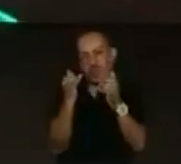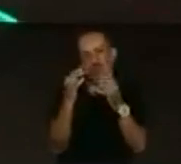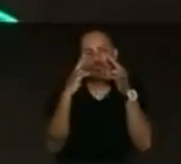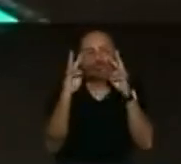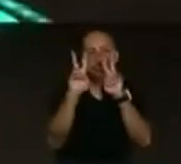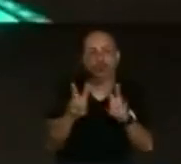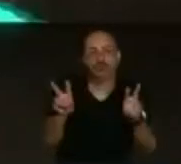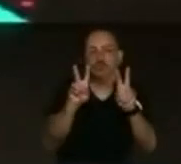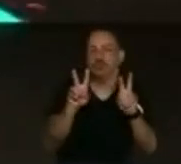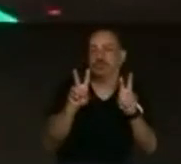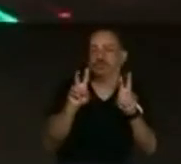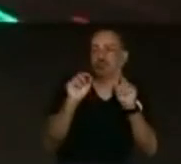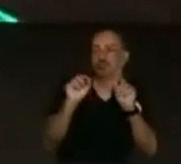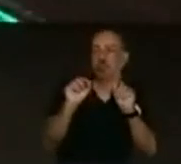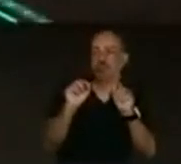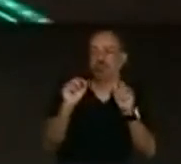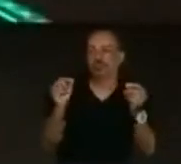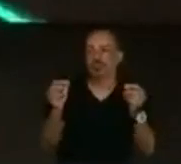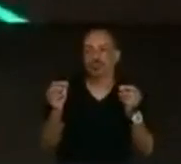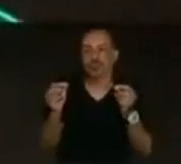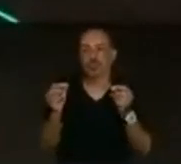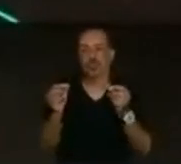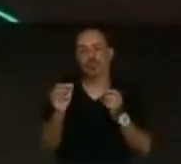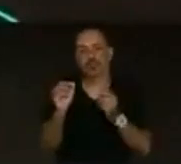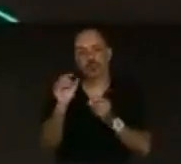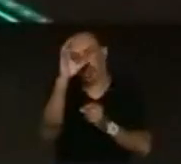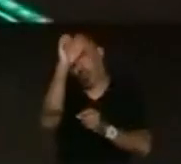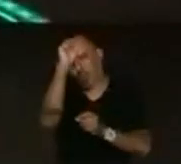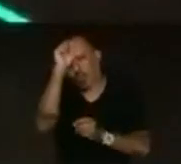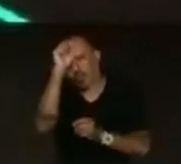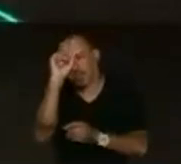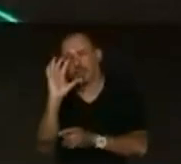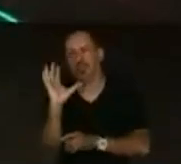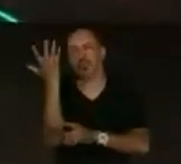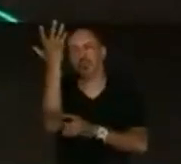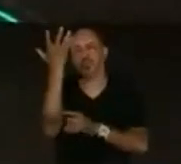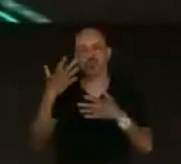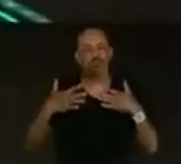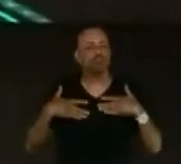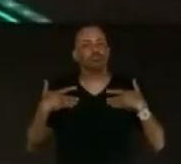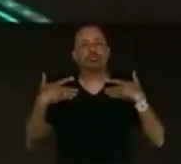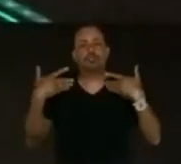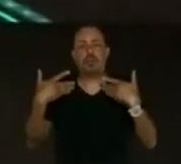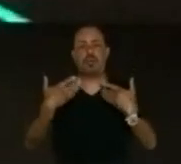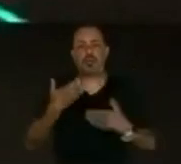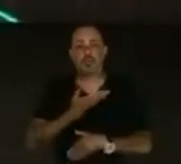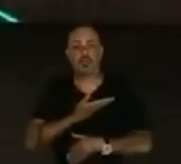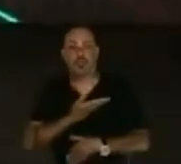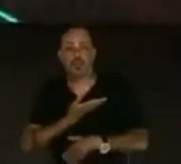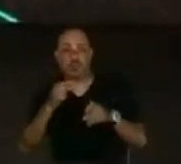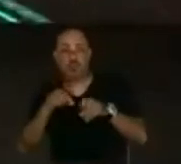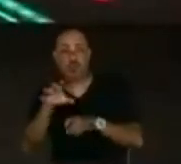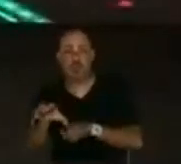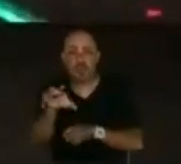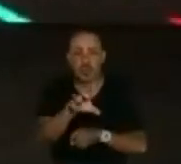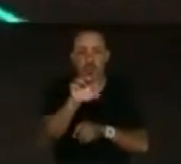viu aí. O que você acha que deixa de resultado esse evento? Qual o impacto disso para a galera daqui da região e para